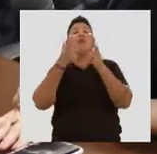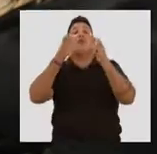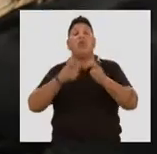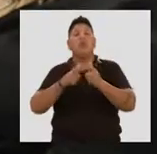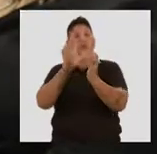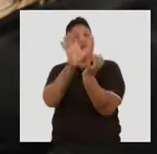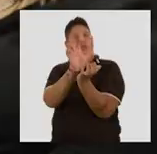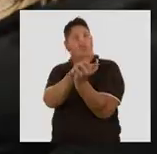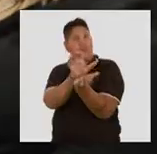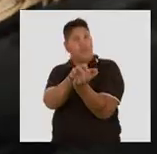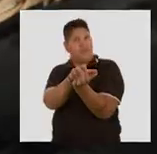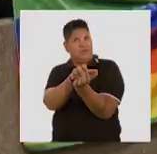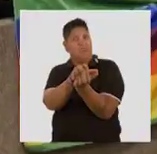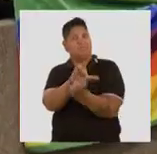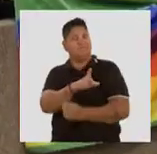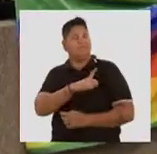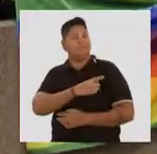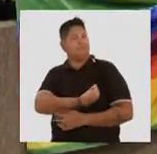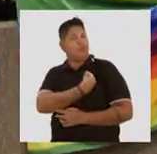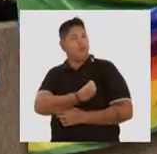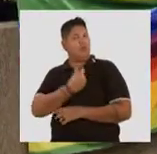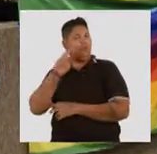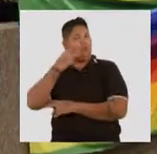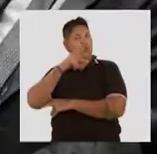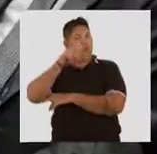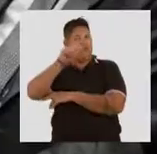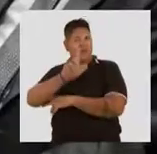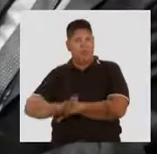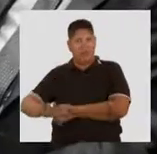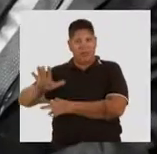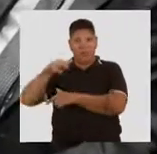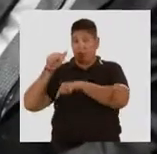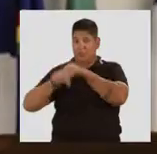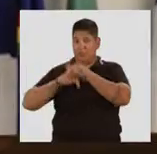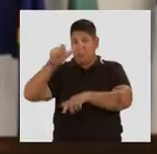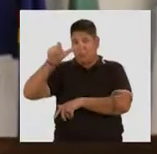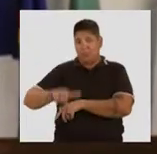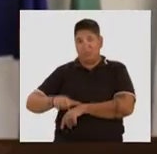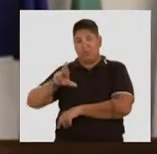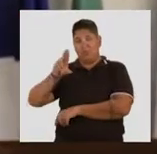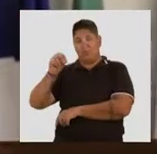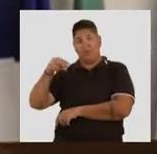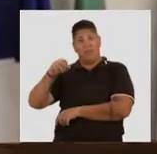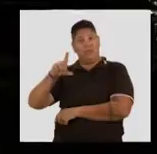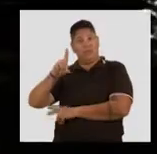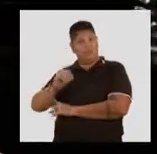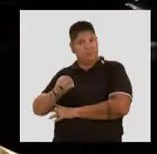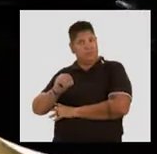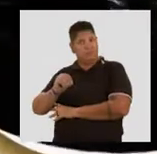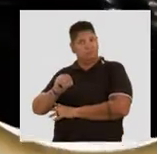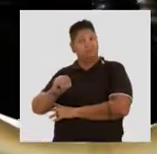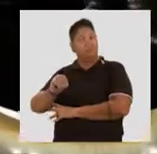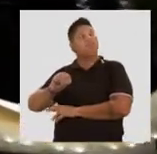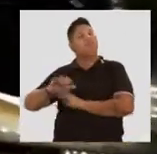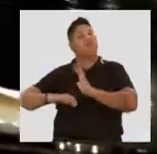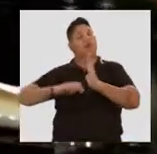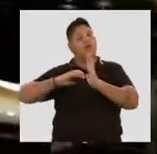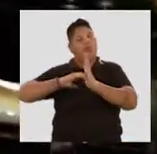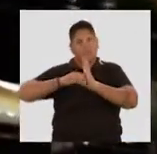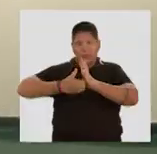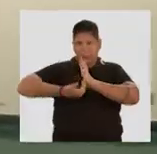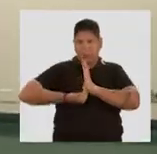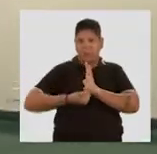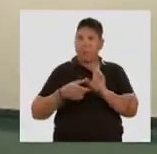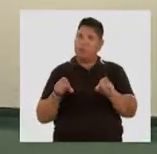no Recife, em Pernambuco, com a presença do Procurador-Geral do Trabalho, Ronaldo Fleury. A Câmara e o